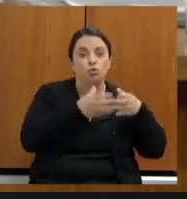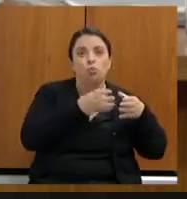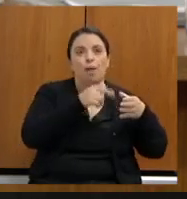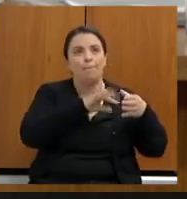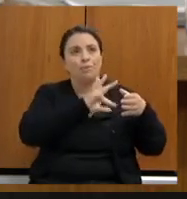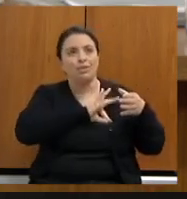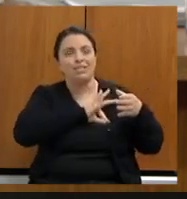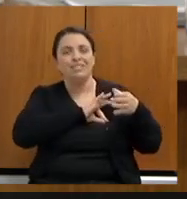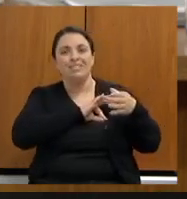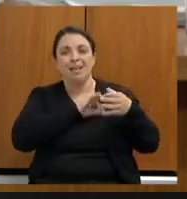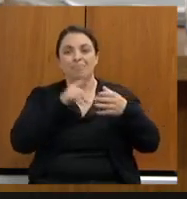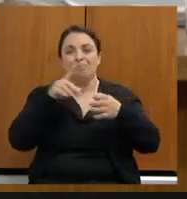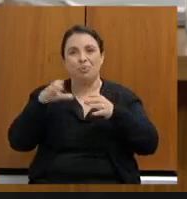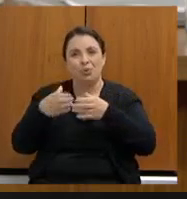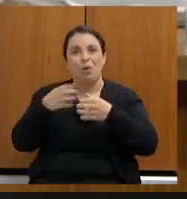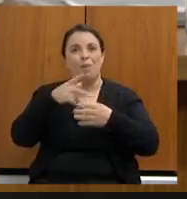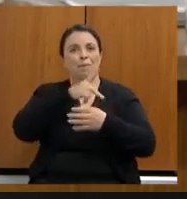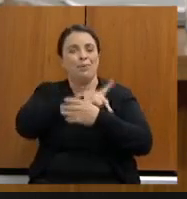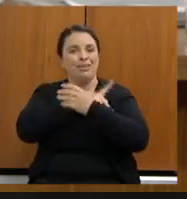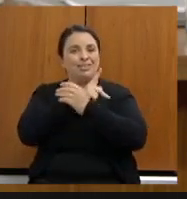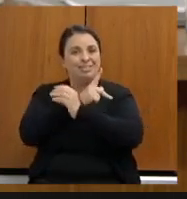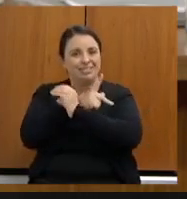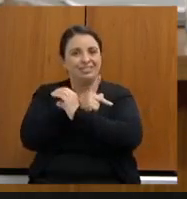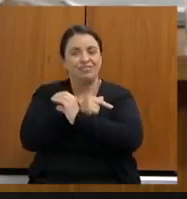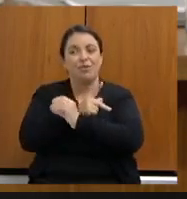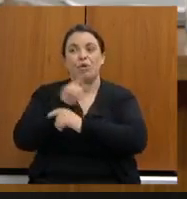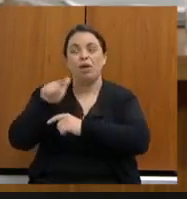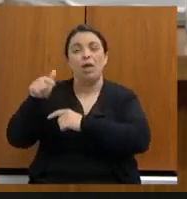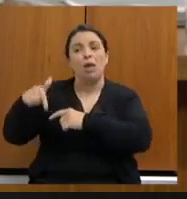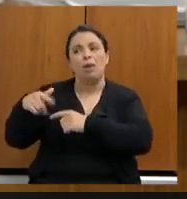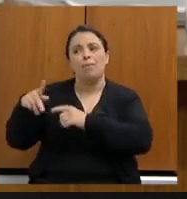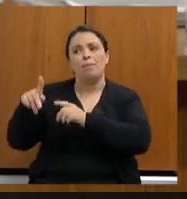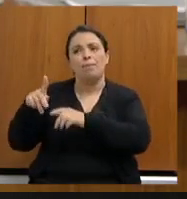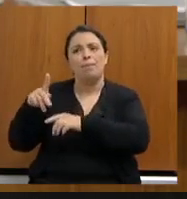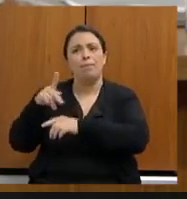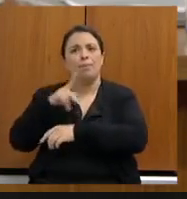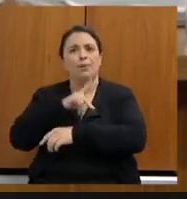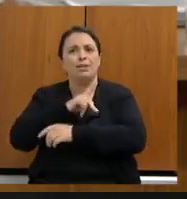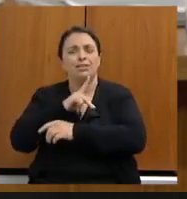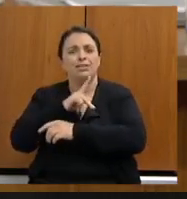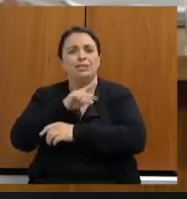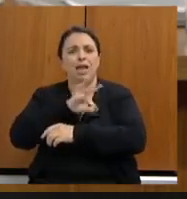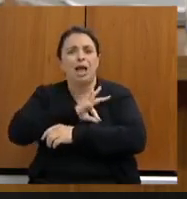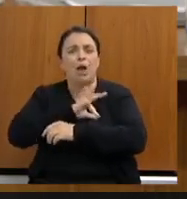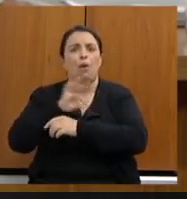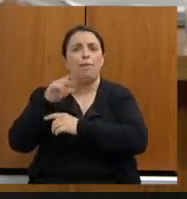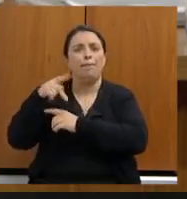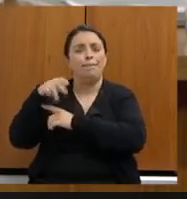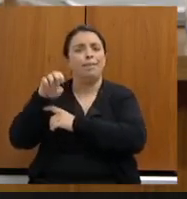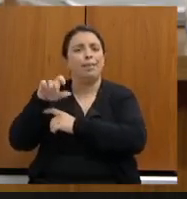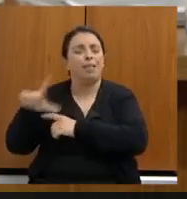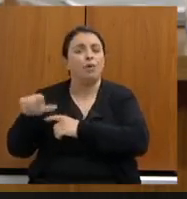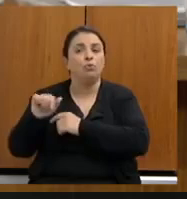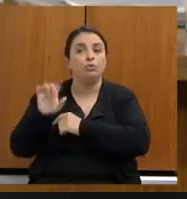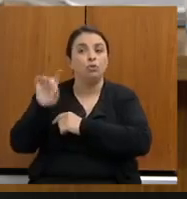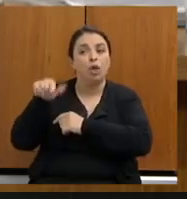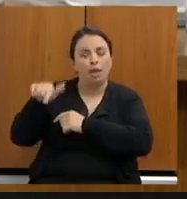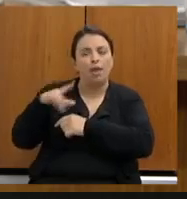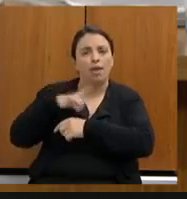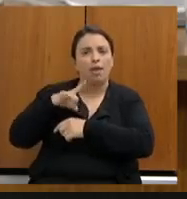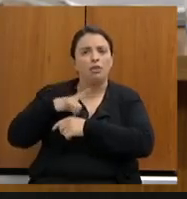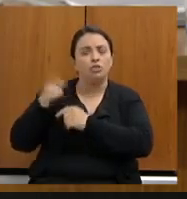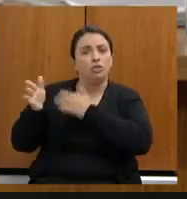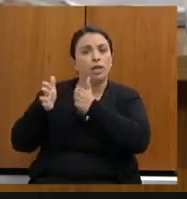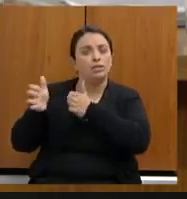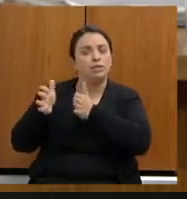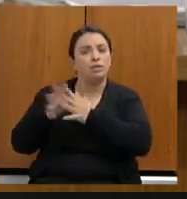assumir o cargo eu percebi que somente os policiais para nós tinham acesso aos presos que usavam tornozeleira isso para quem